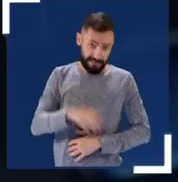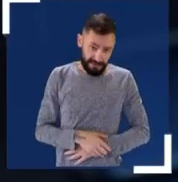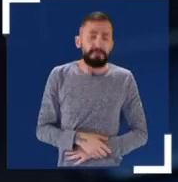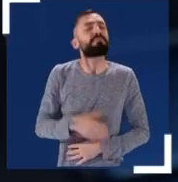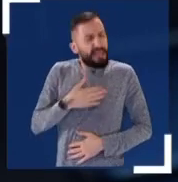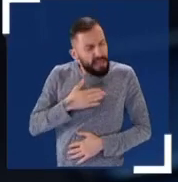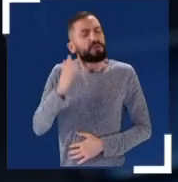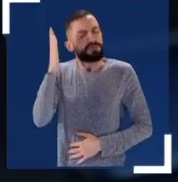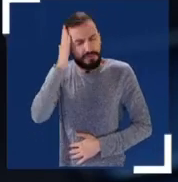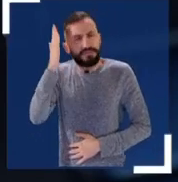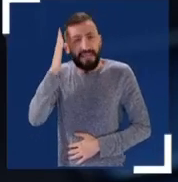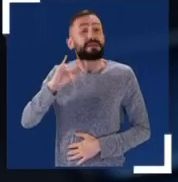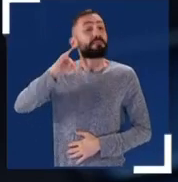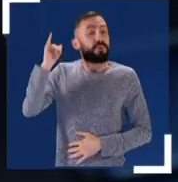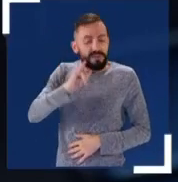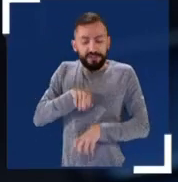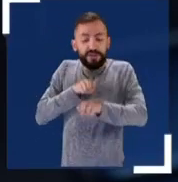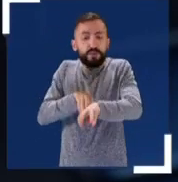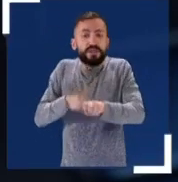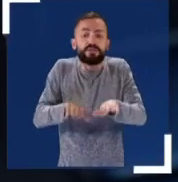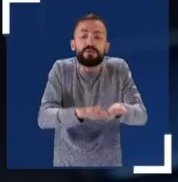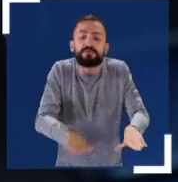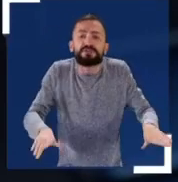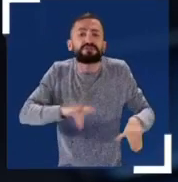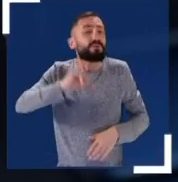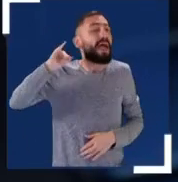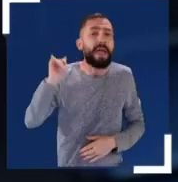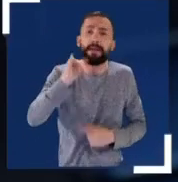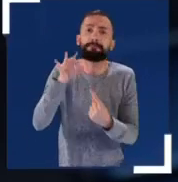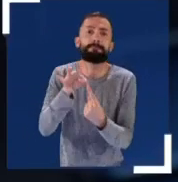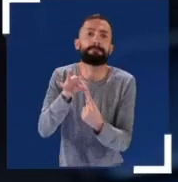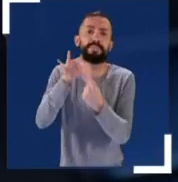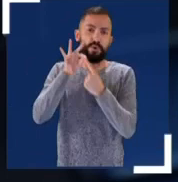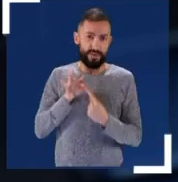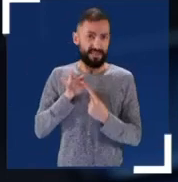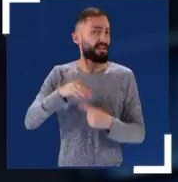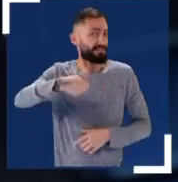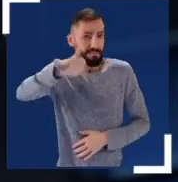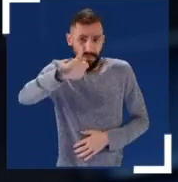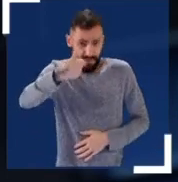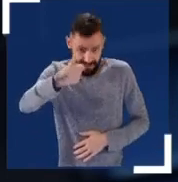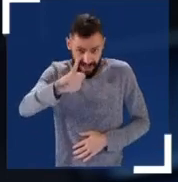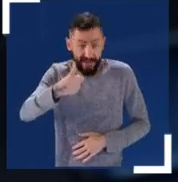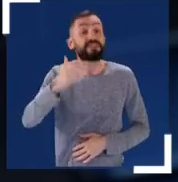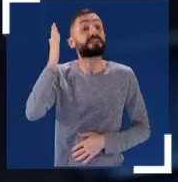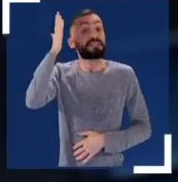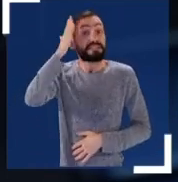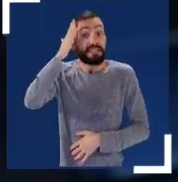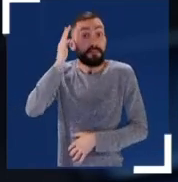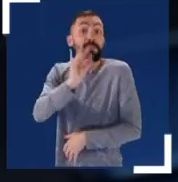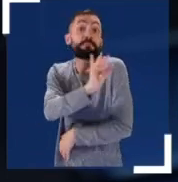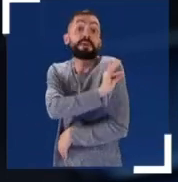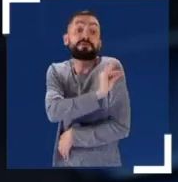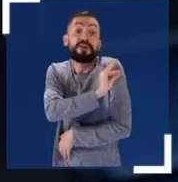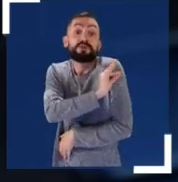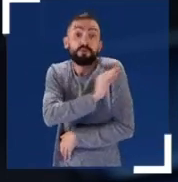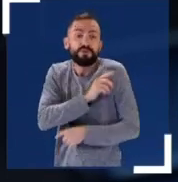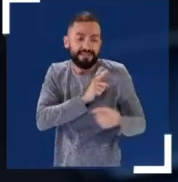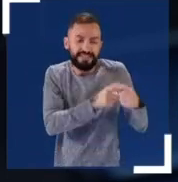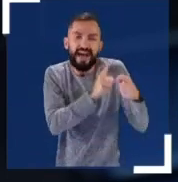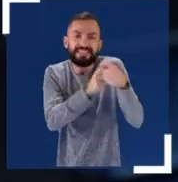que a educação infantil seja uma prioridade. Obviamente, a responsabilidade é das prefeituras municipais, mas cabe ao